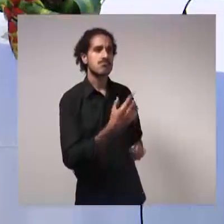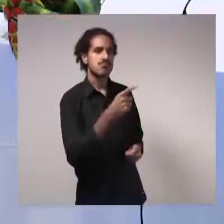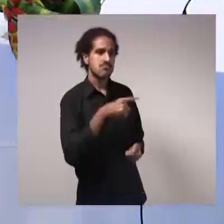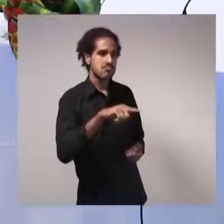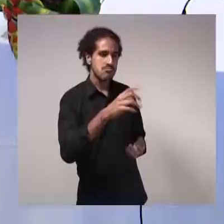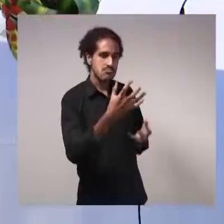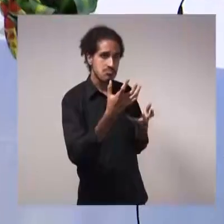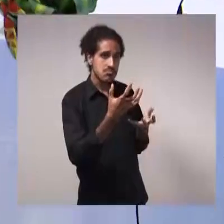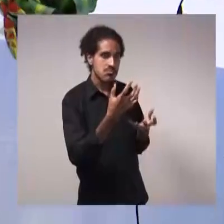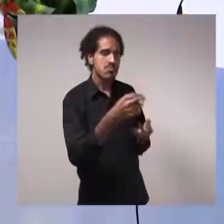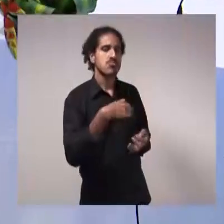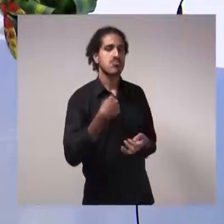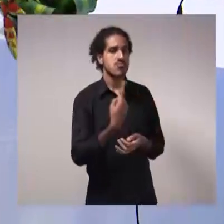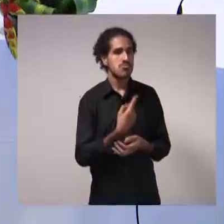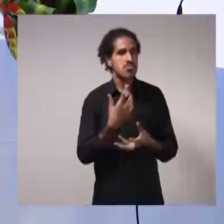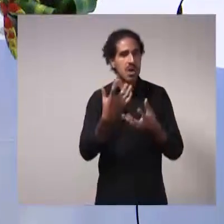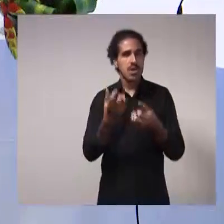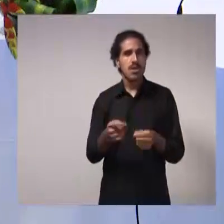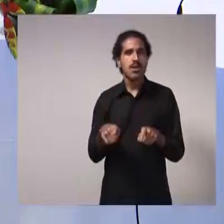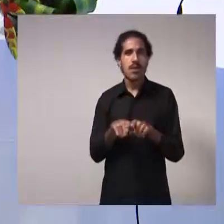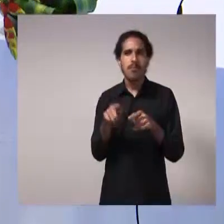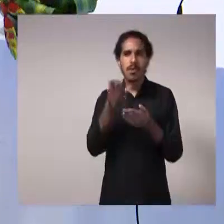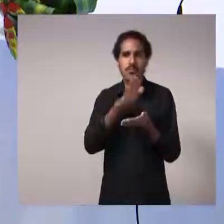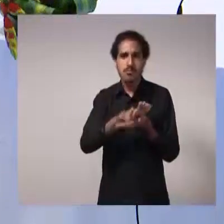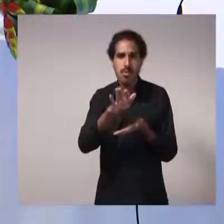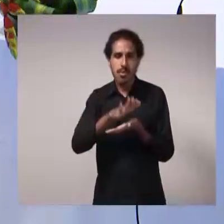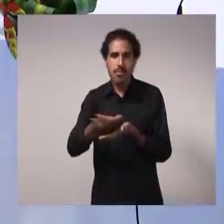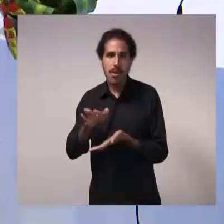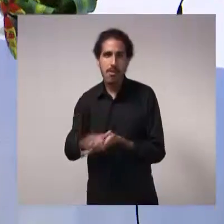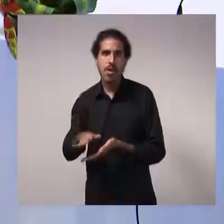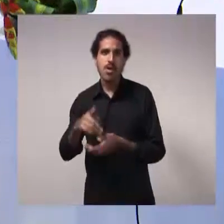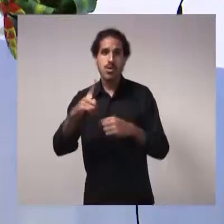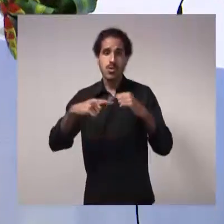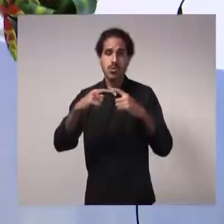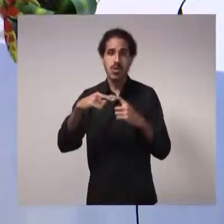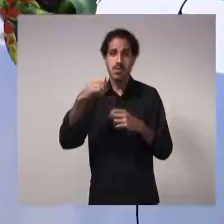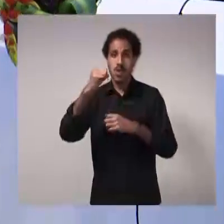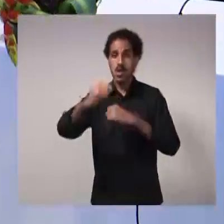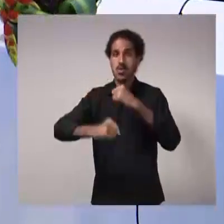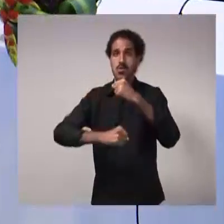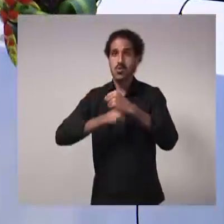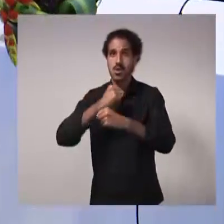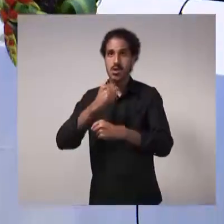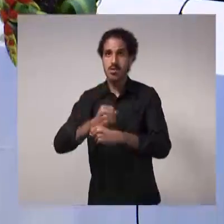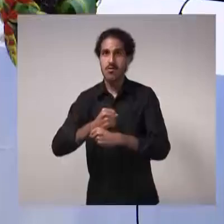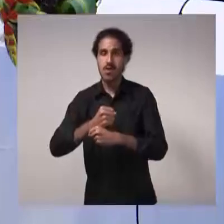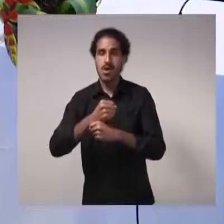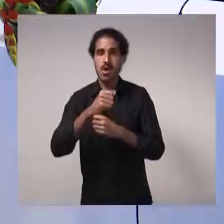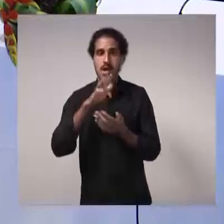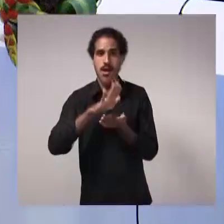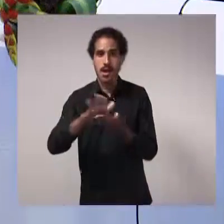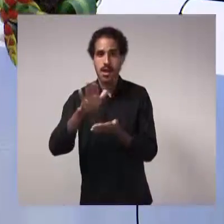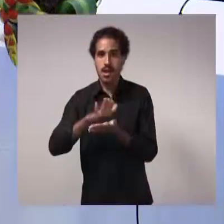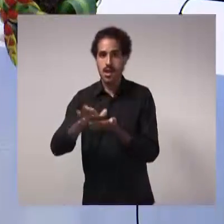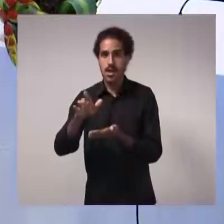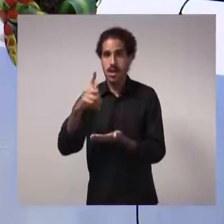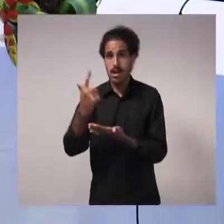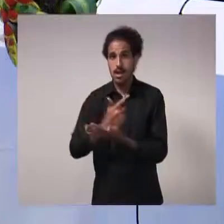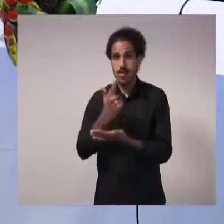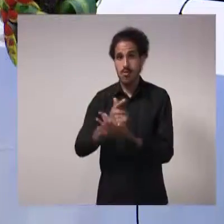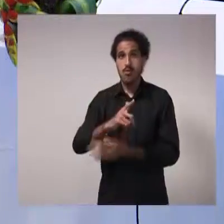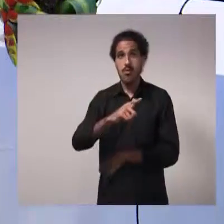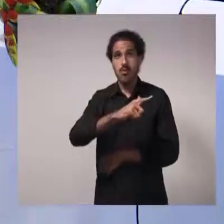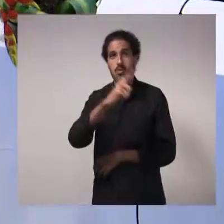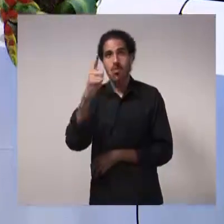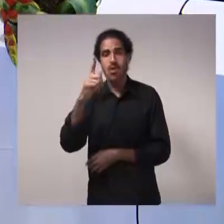esse material que vai ser disponibilizado, inclusive, ano que vem, na forma de um outro livro, né, que vai